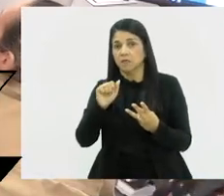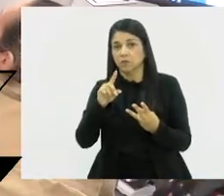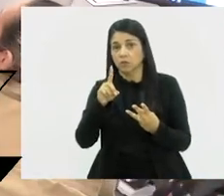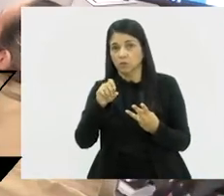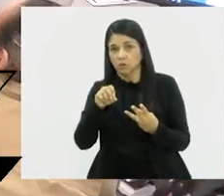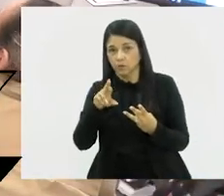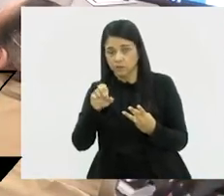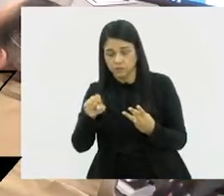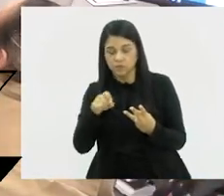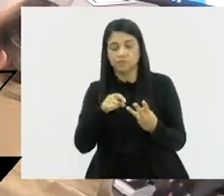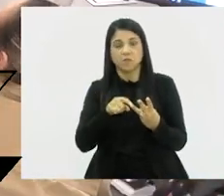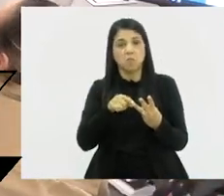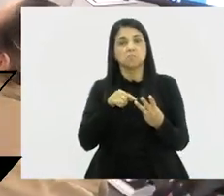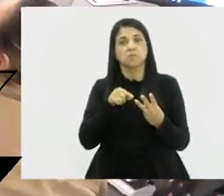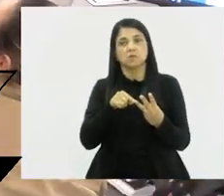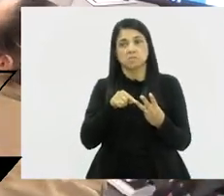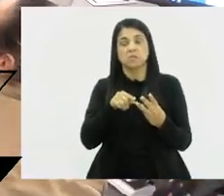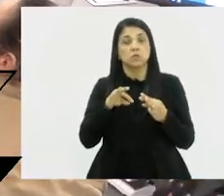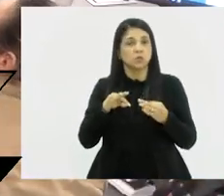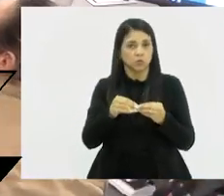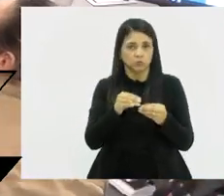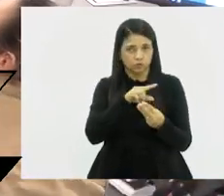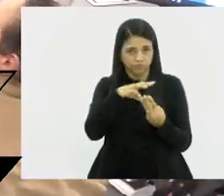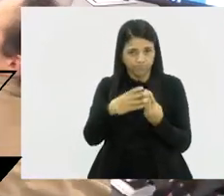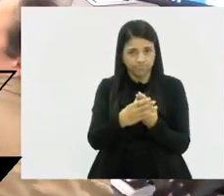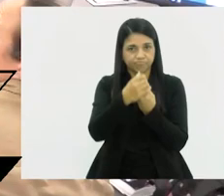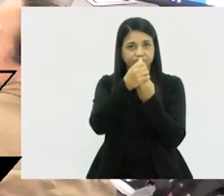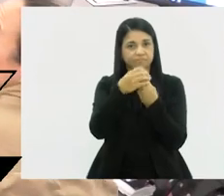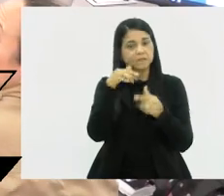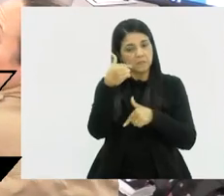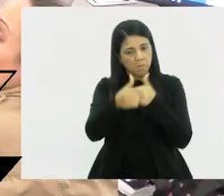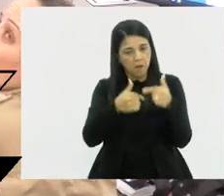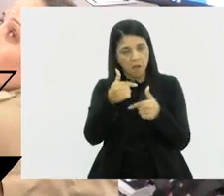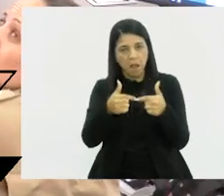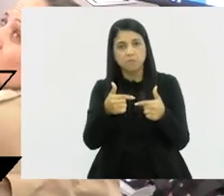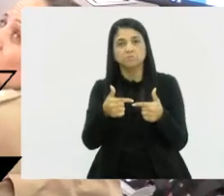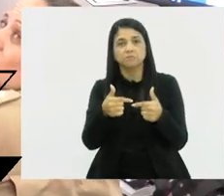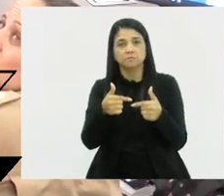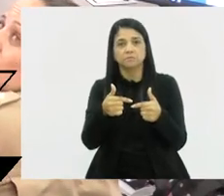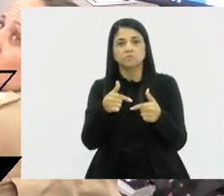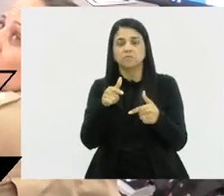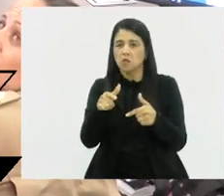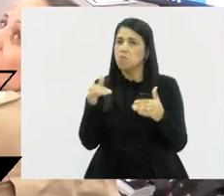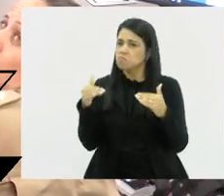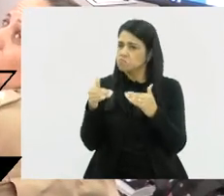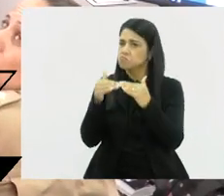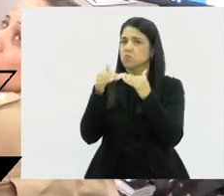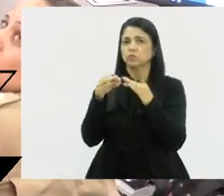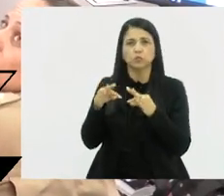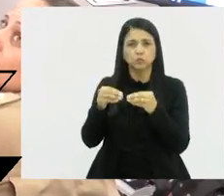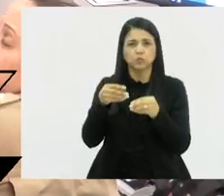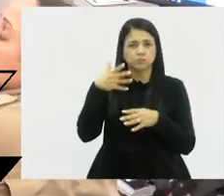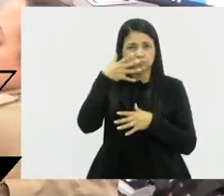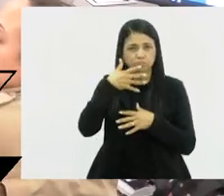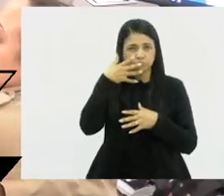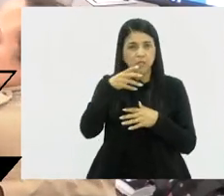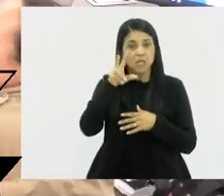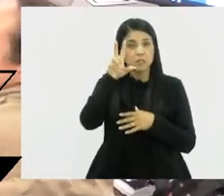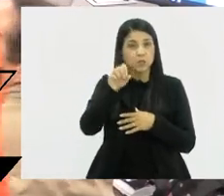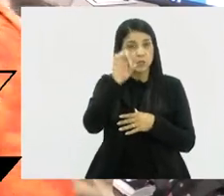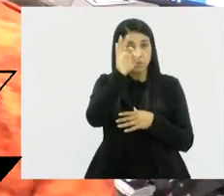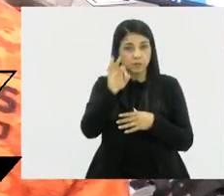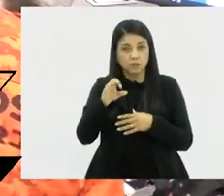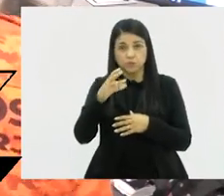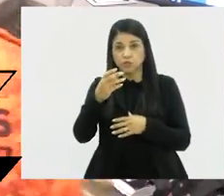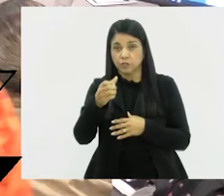favor. E eu queria que nós trabalhássemos juntos. Eu sou muito a favor de tudo que vocês falaram. Mais de 50% dos criadores